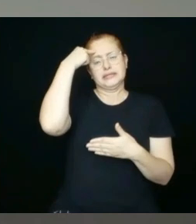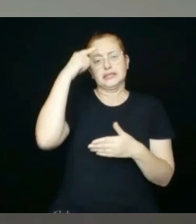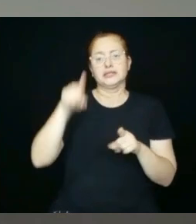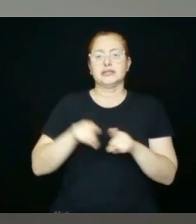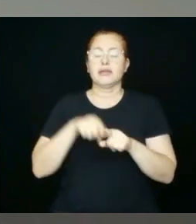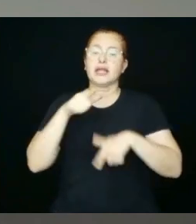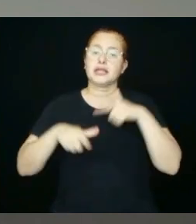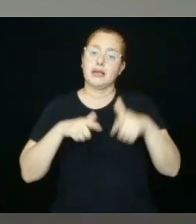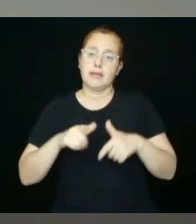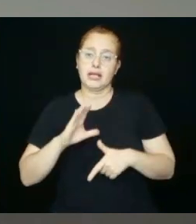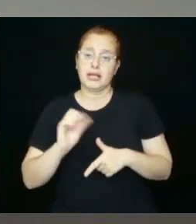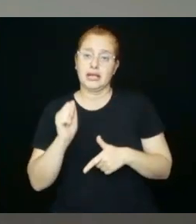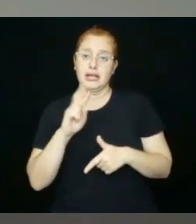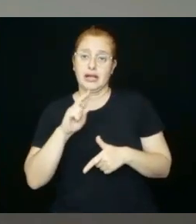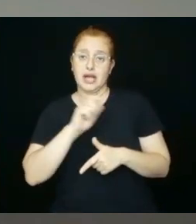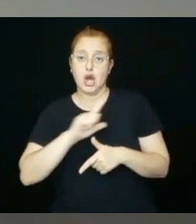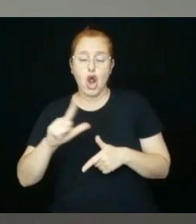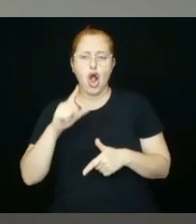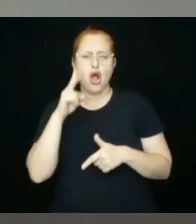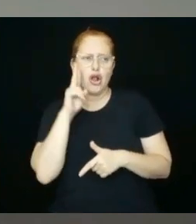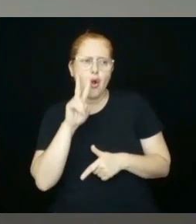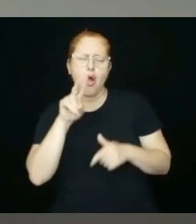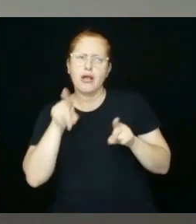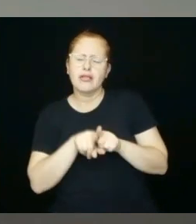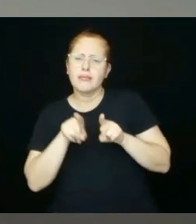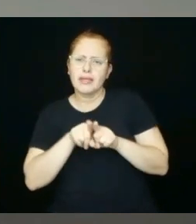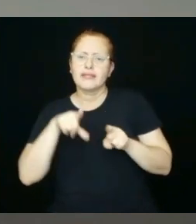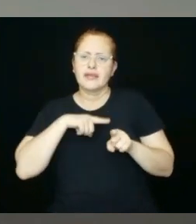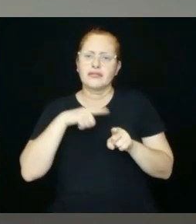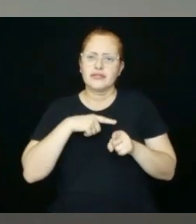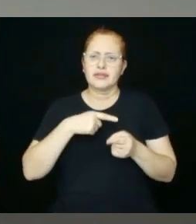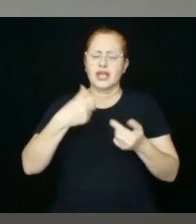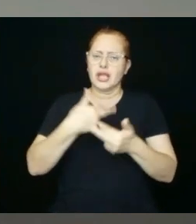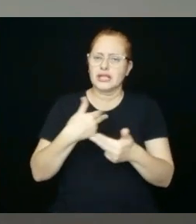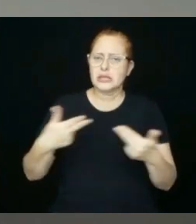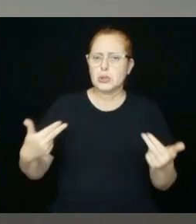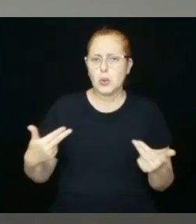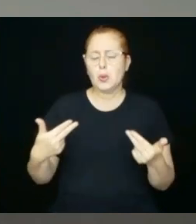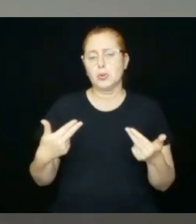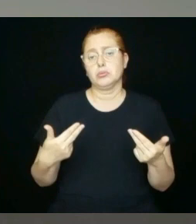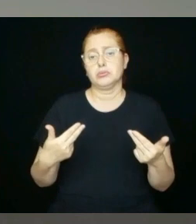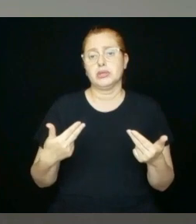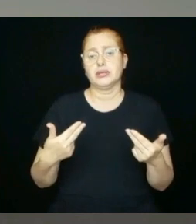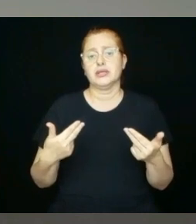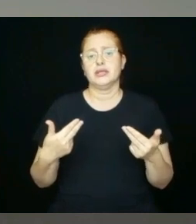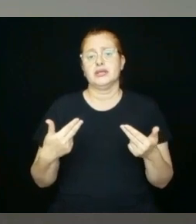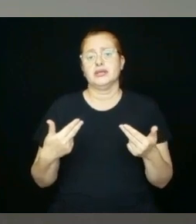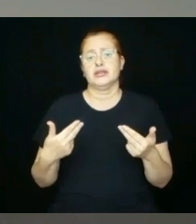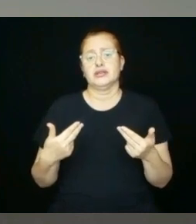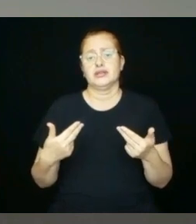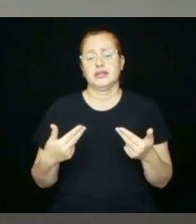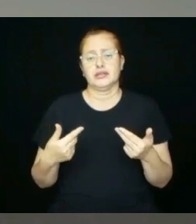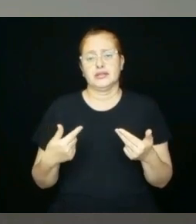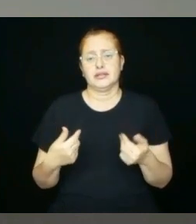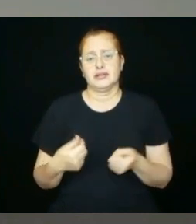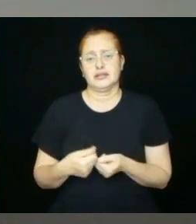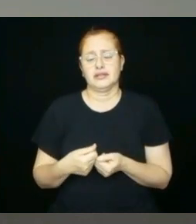da Carol que eu olho bastante também. Tem essas coisas assim que vão dando,